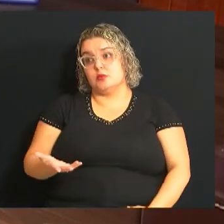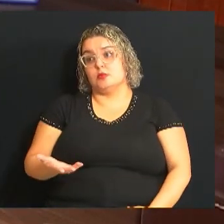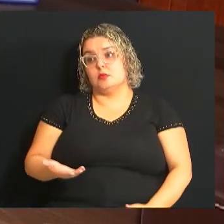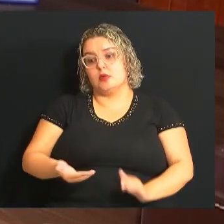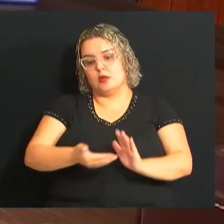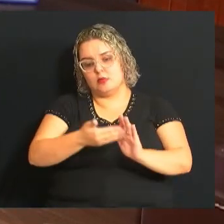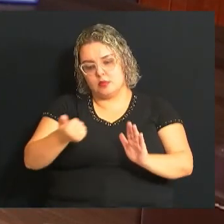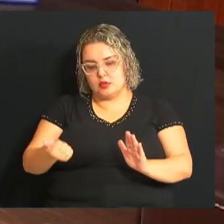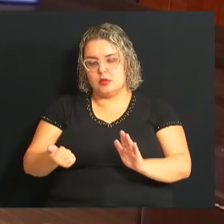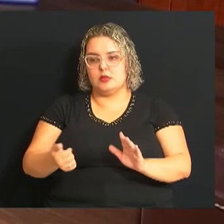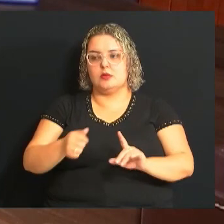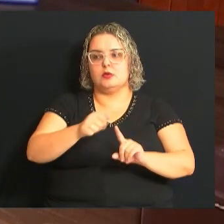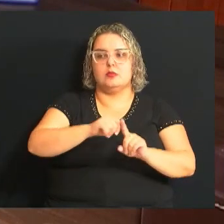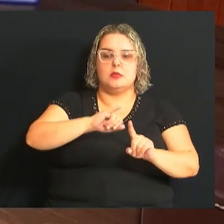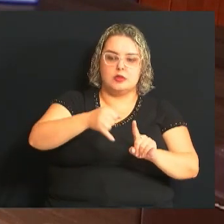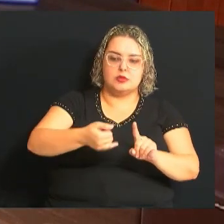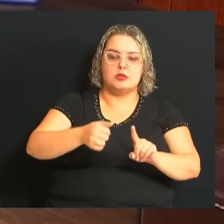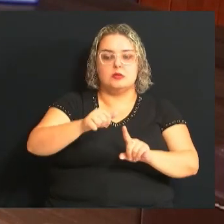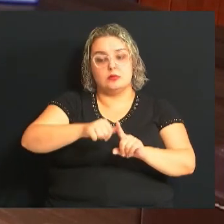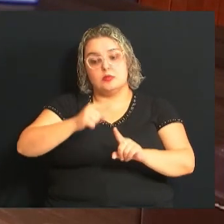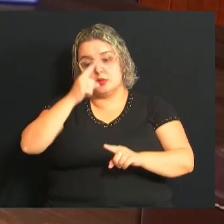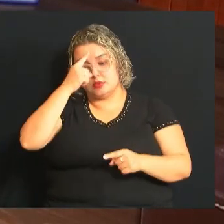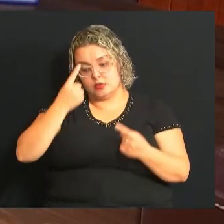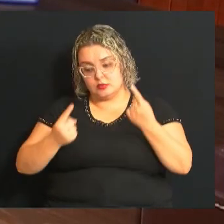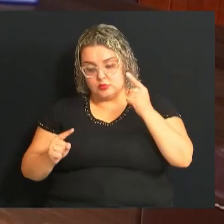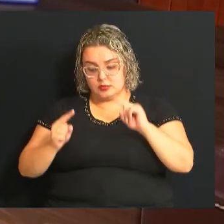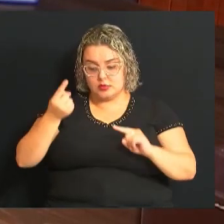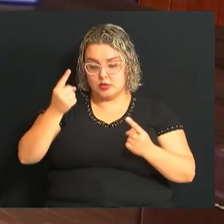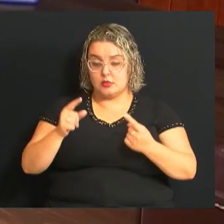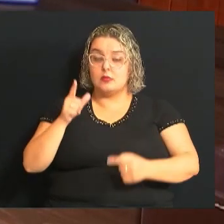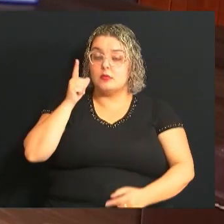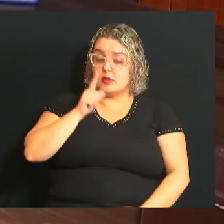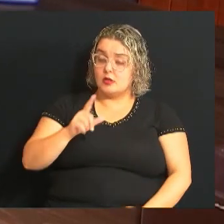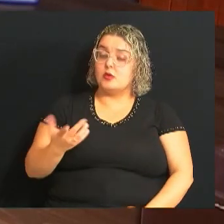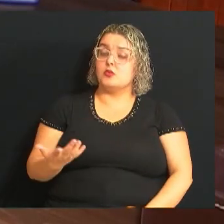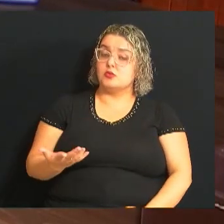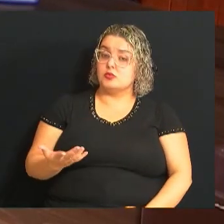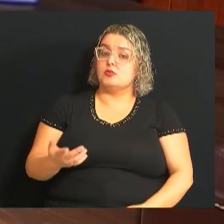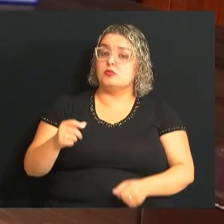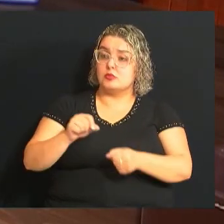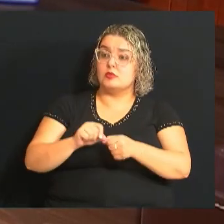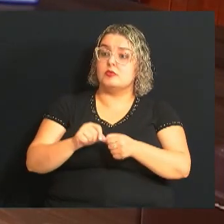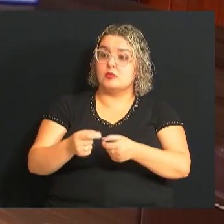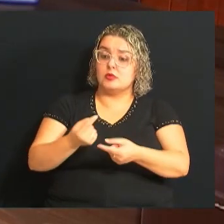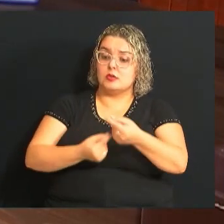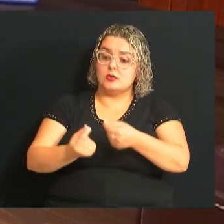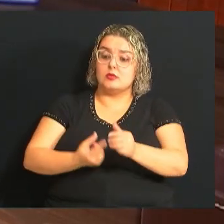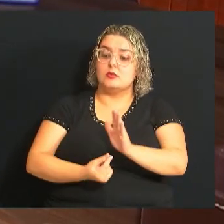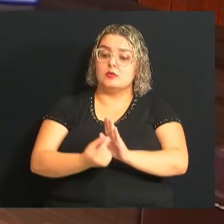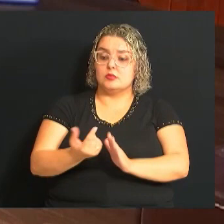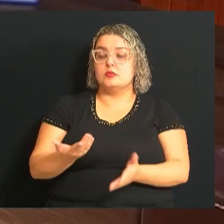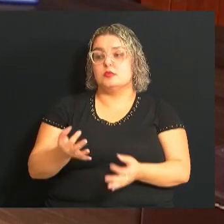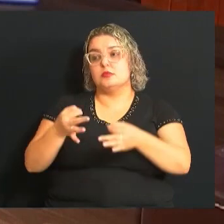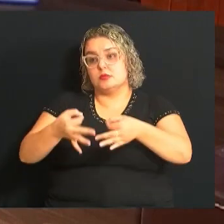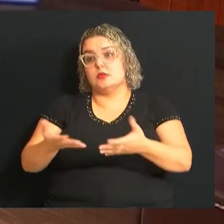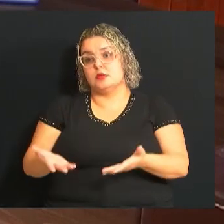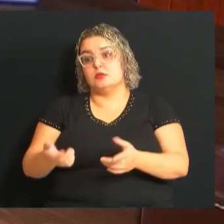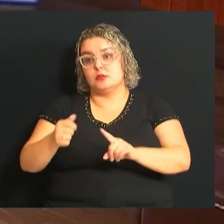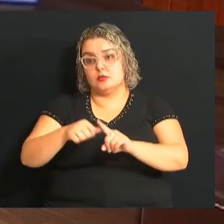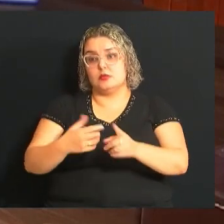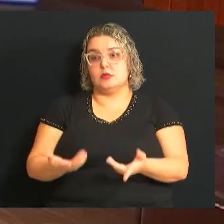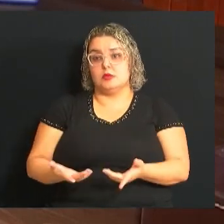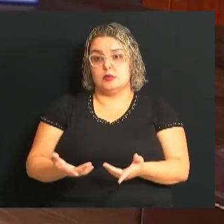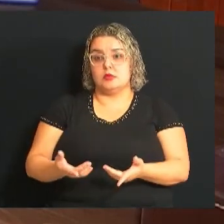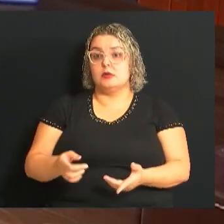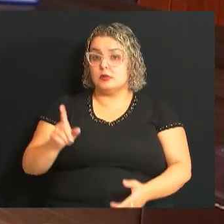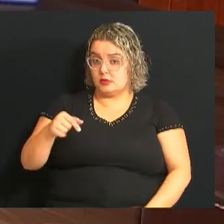de janeiro e fevereiro, você vai conseguir fazer caber dentro do seu orçamento, né, do mês. Isso é